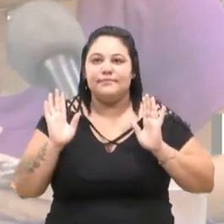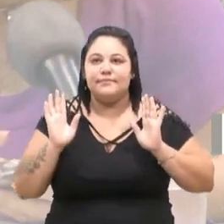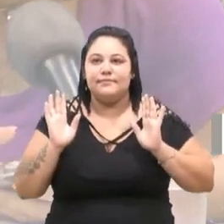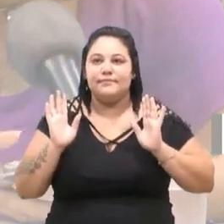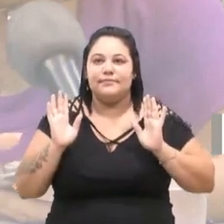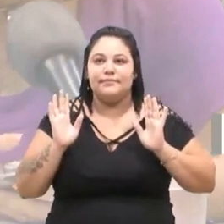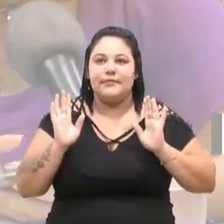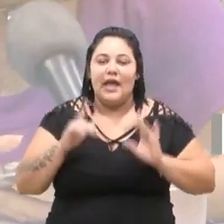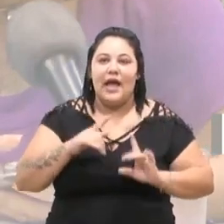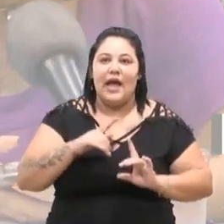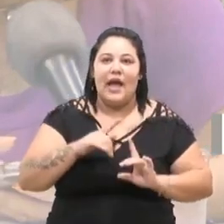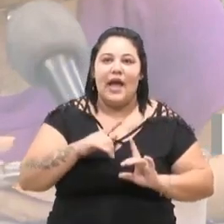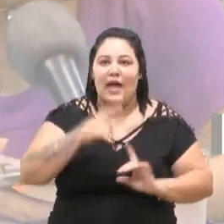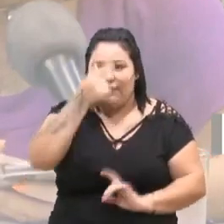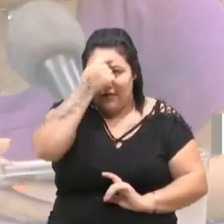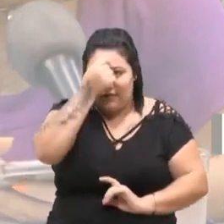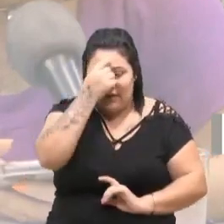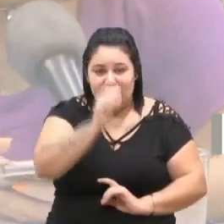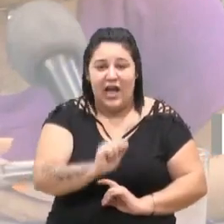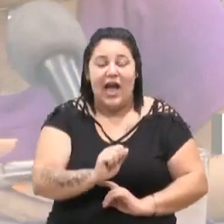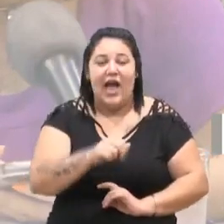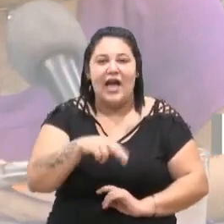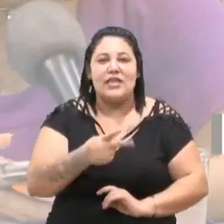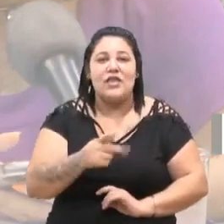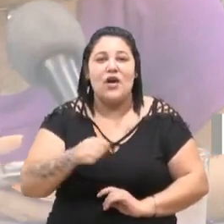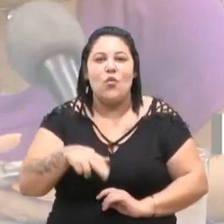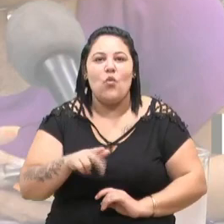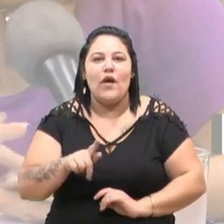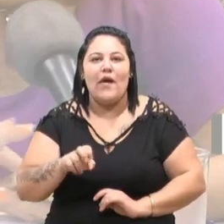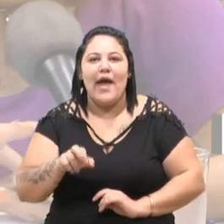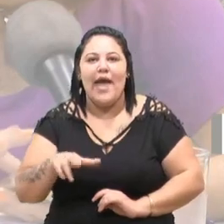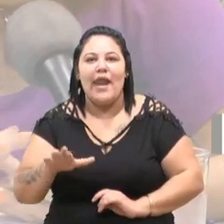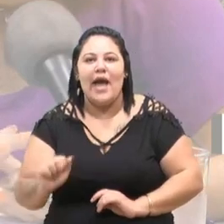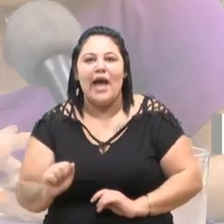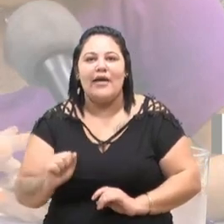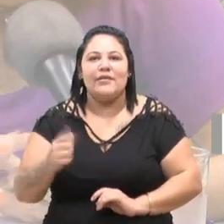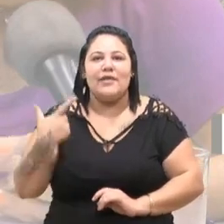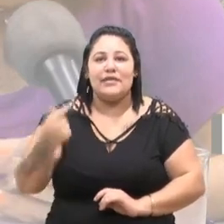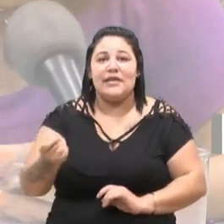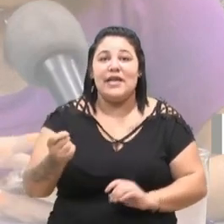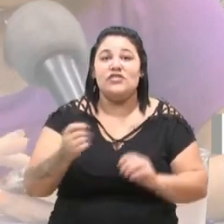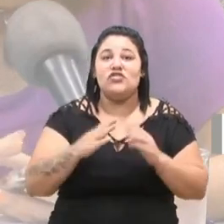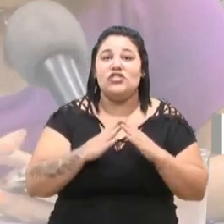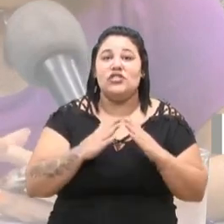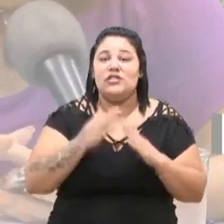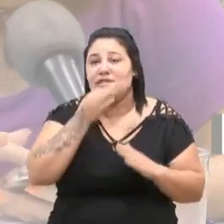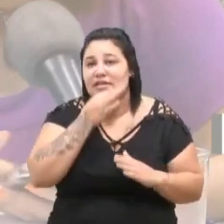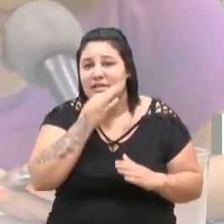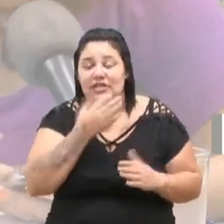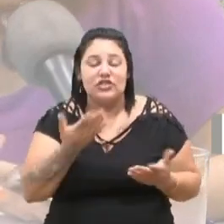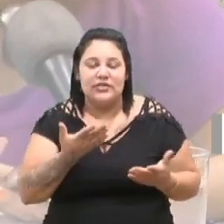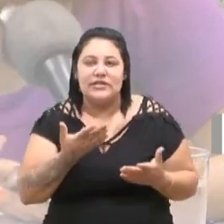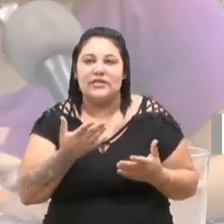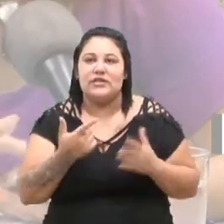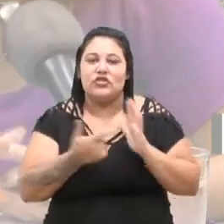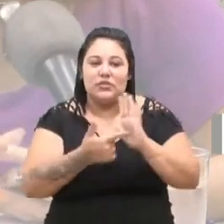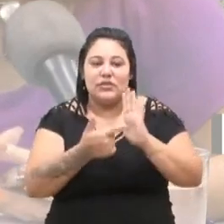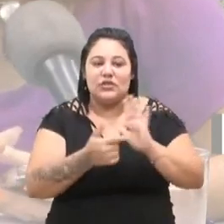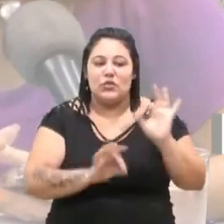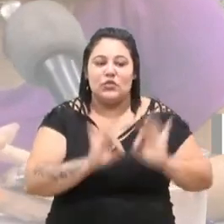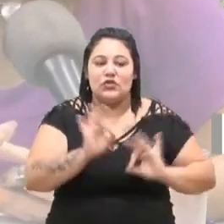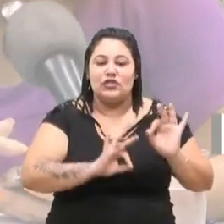para ir embora. Só isso não é nada, né? A Anhanguera está para ir embora. A gente apresentou um projeto, um terreno,